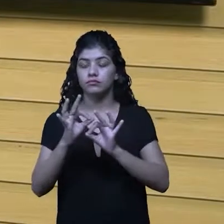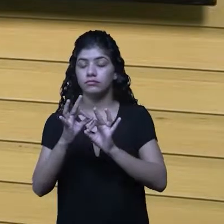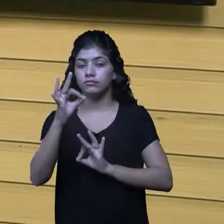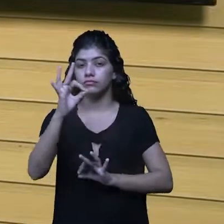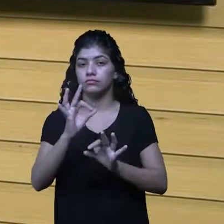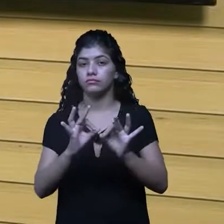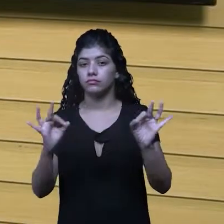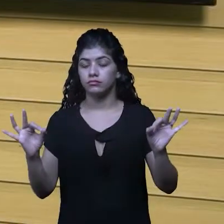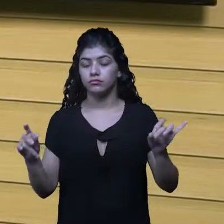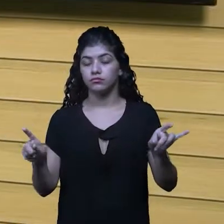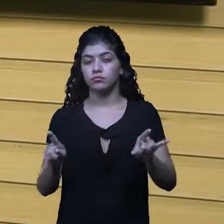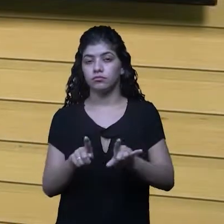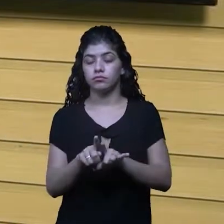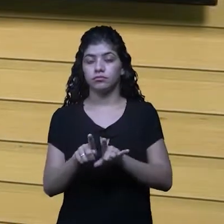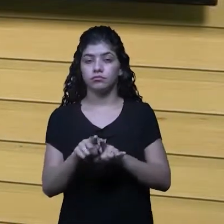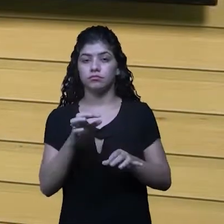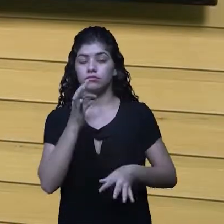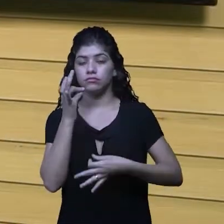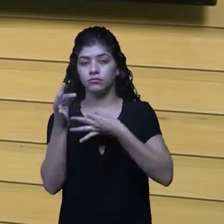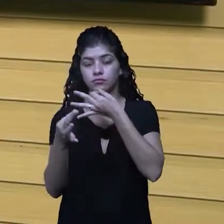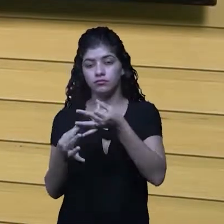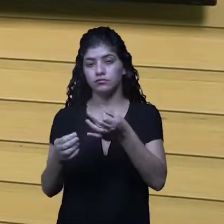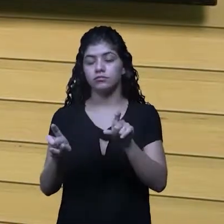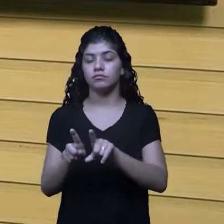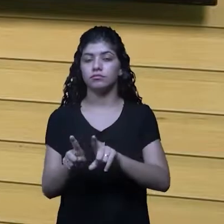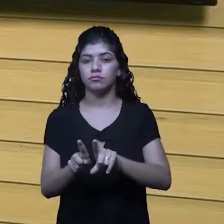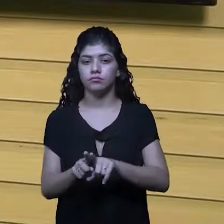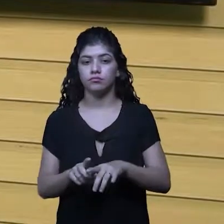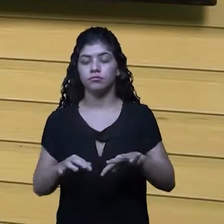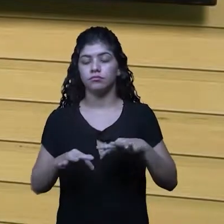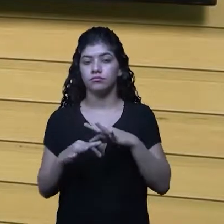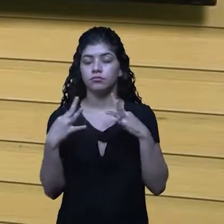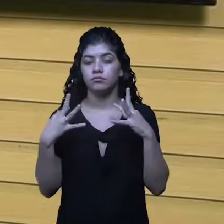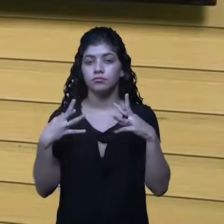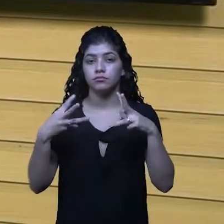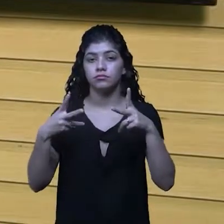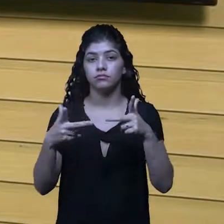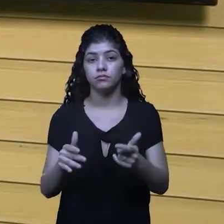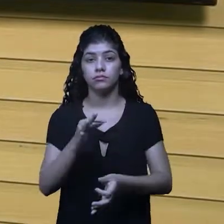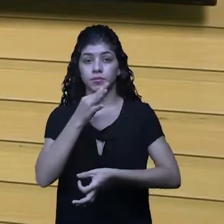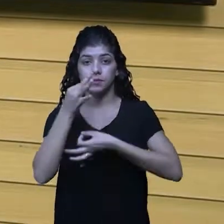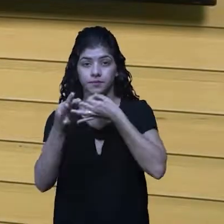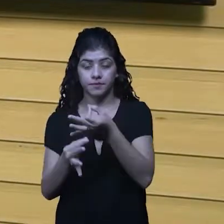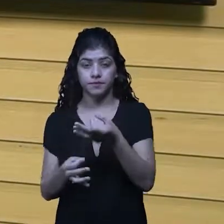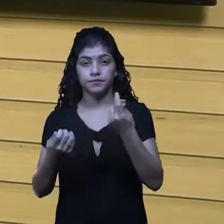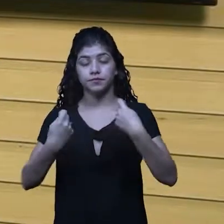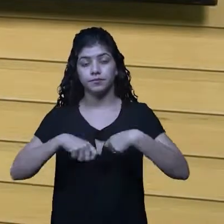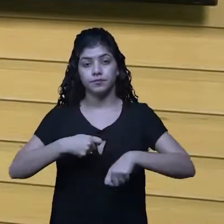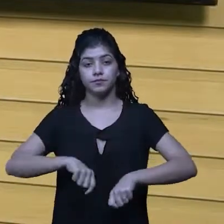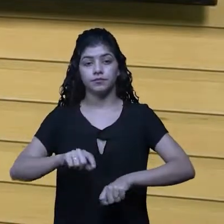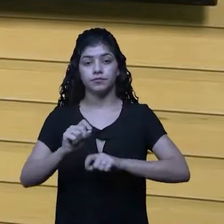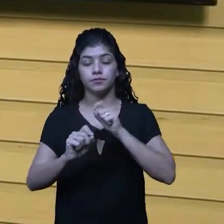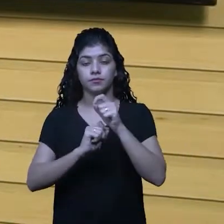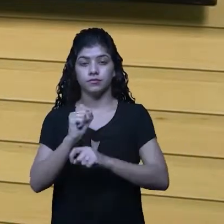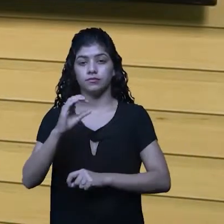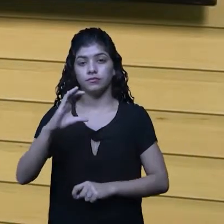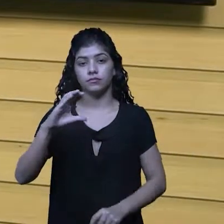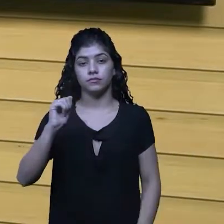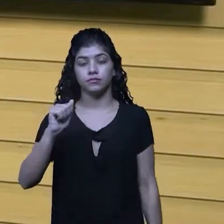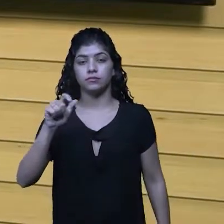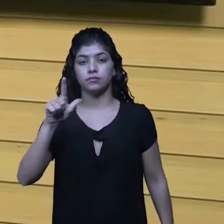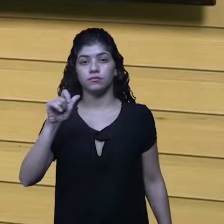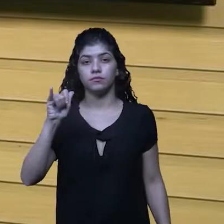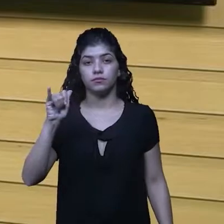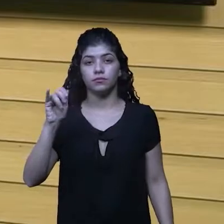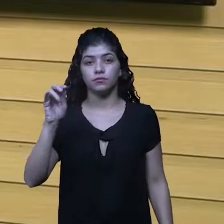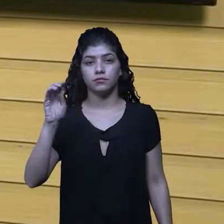eles têm as suas indicações de medidas. E todas essas indicações têm que ser calibradas